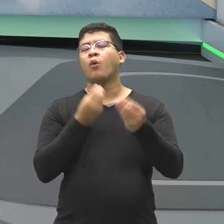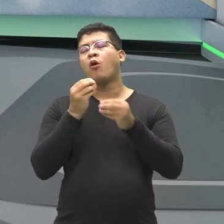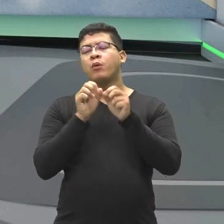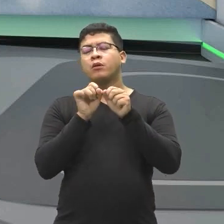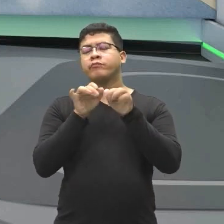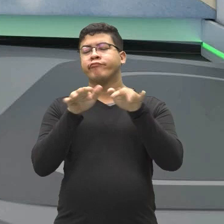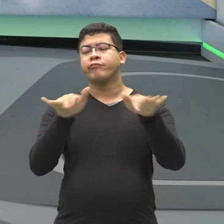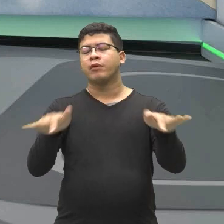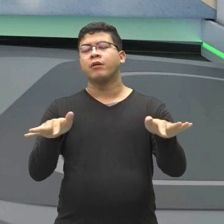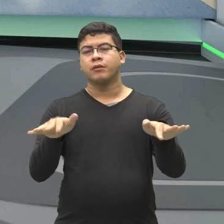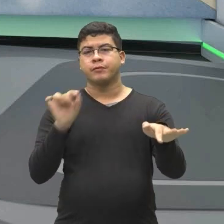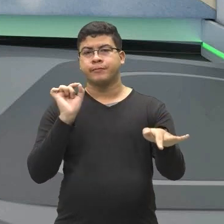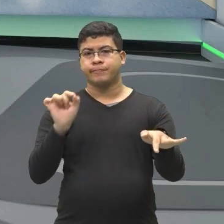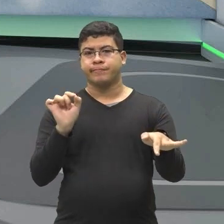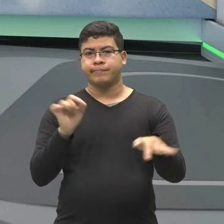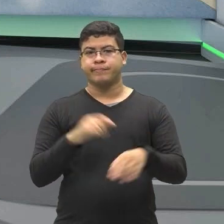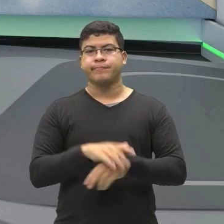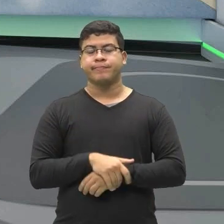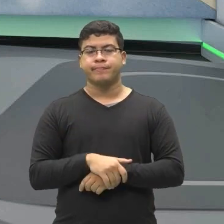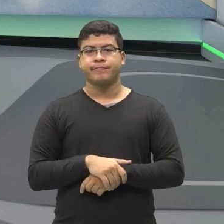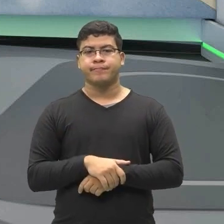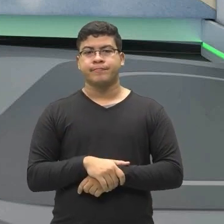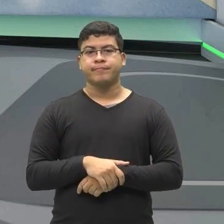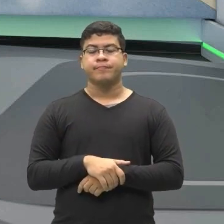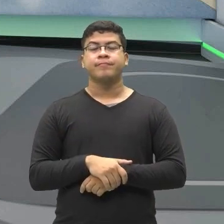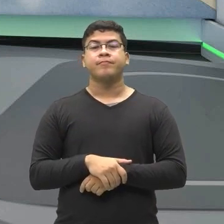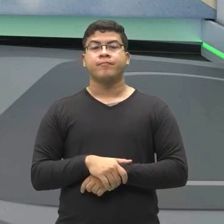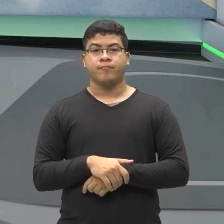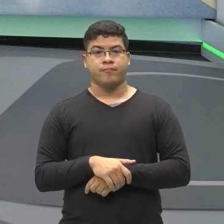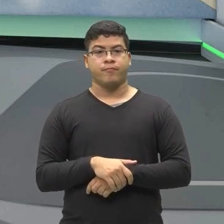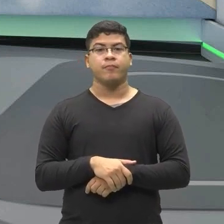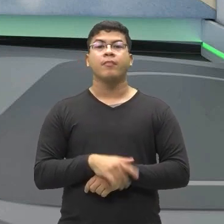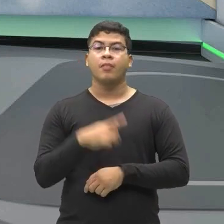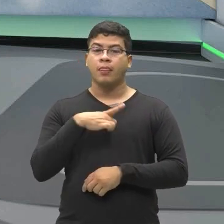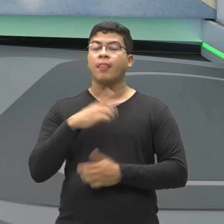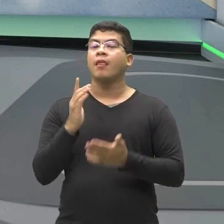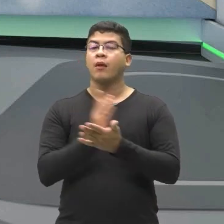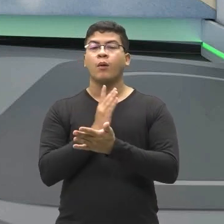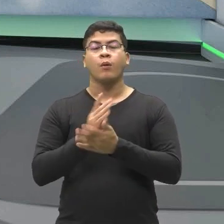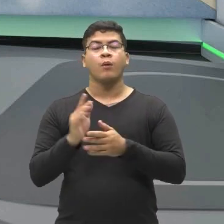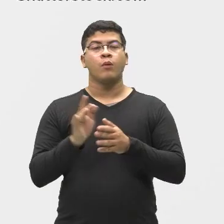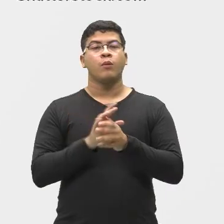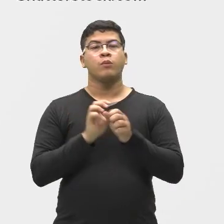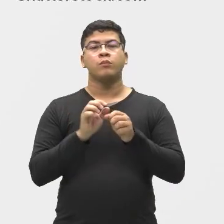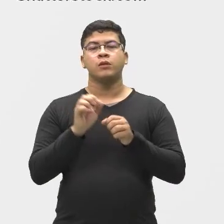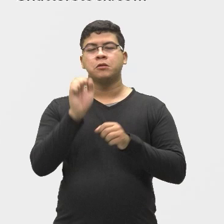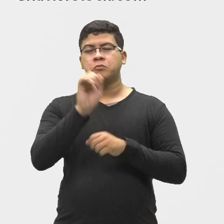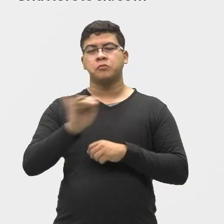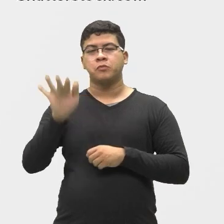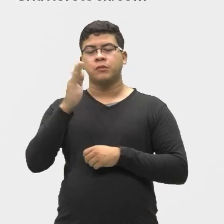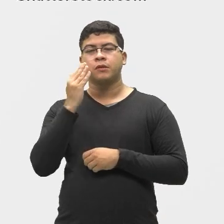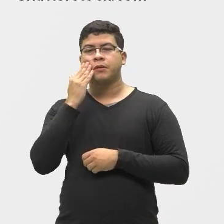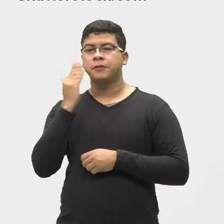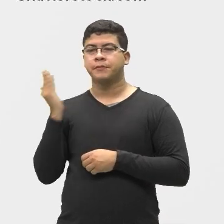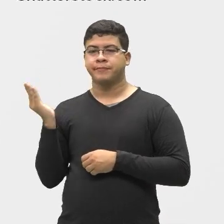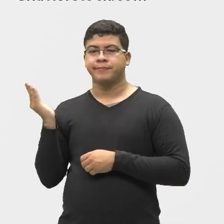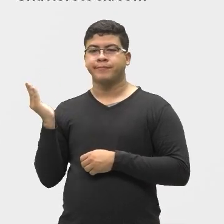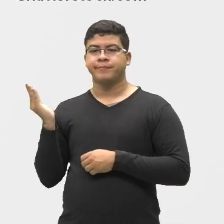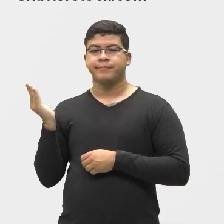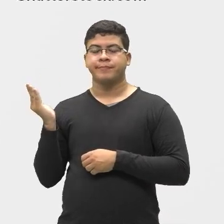doenças infectocontagiosas. A gente tem aqui algumas imagens, né, que mostra pra gente a representação